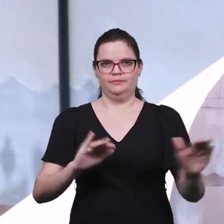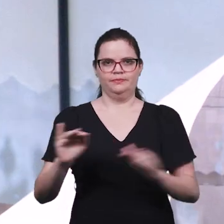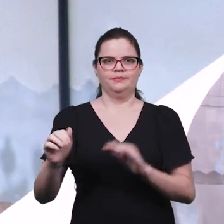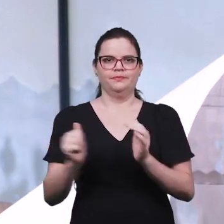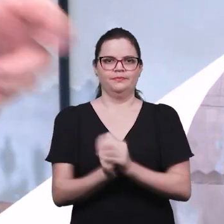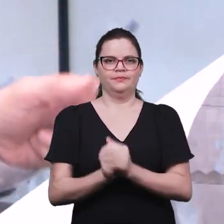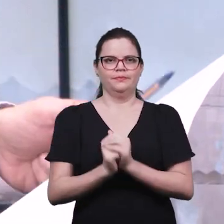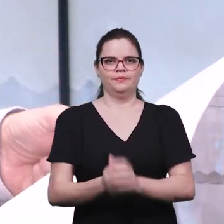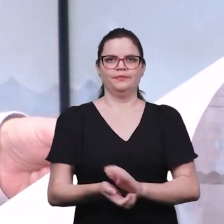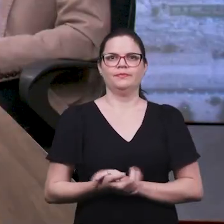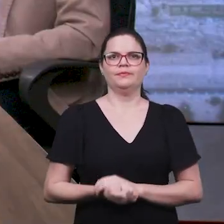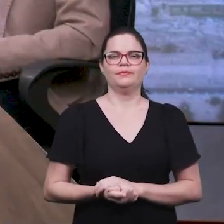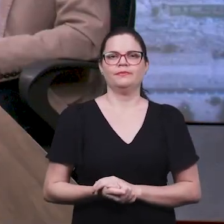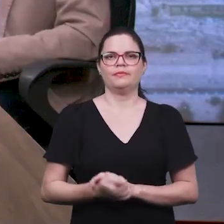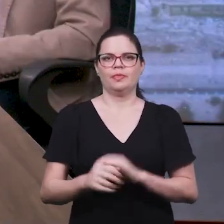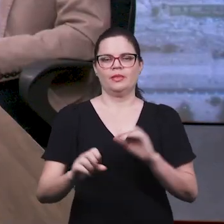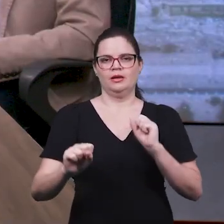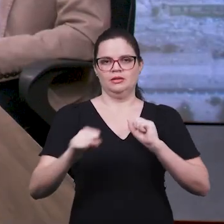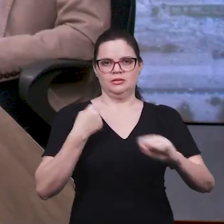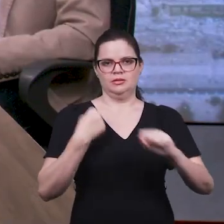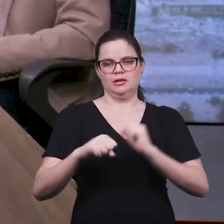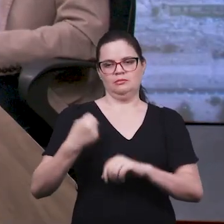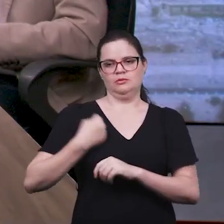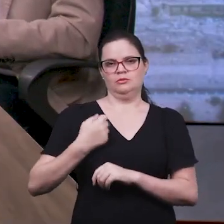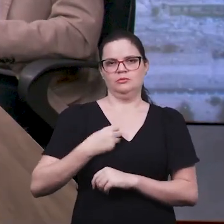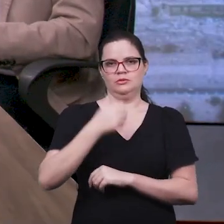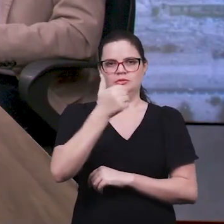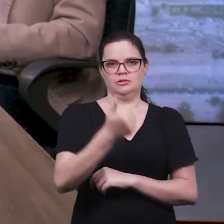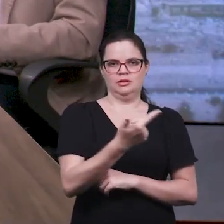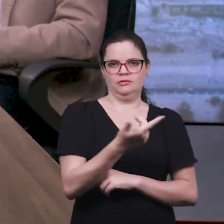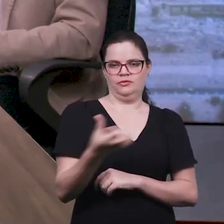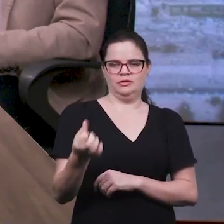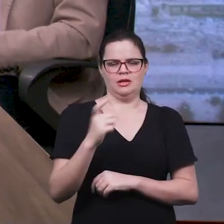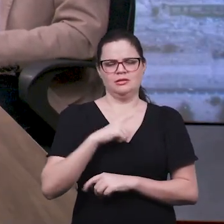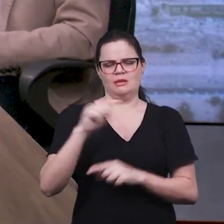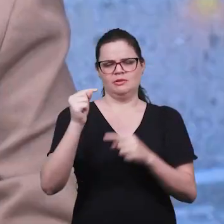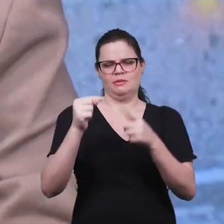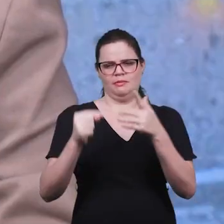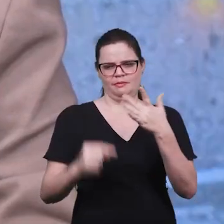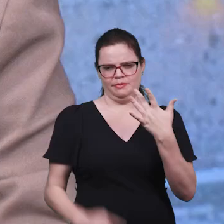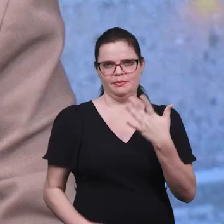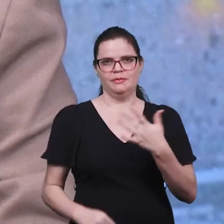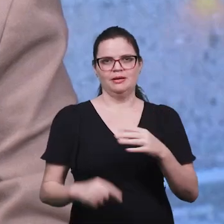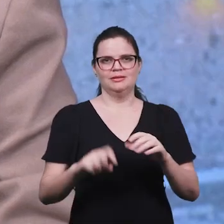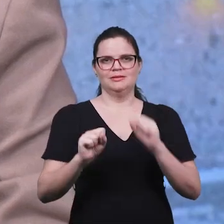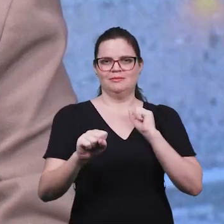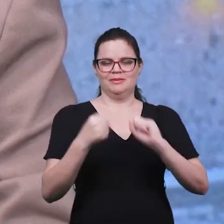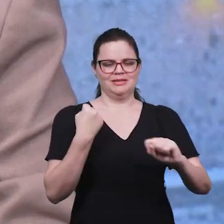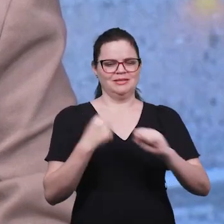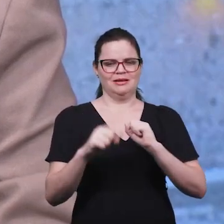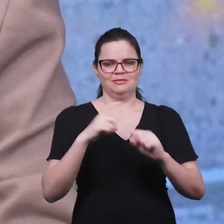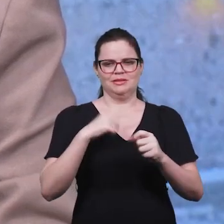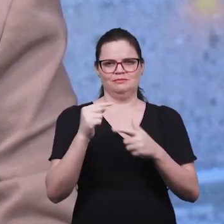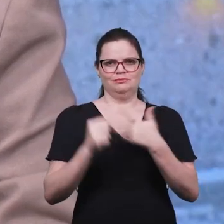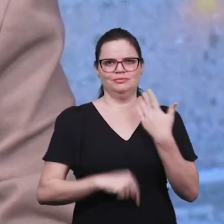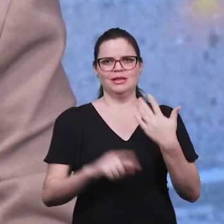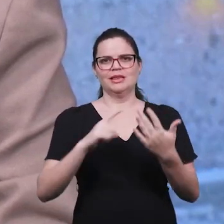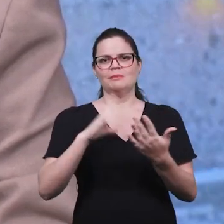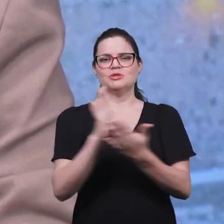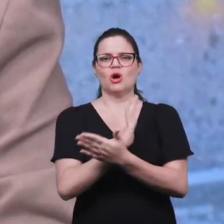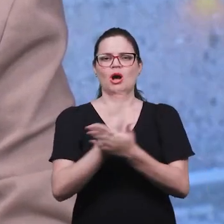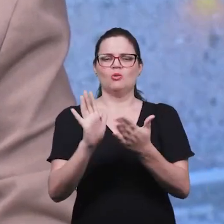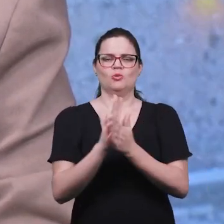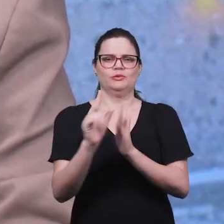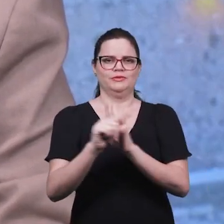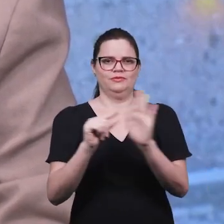Glória a Deus. Bem, o Salmo 126, há muitas coisas para nós falarmos, né? Aqui sobre Salmos, né? Citamos apenas alguns,